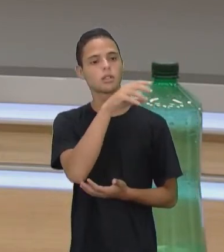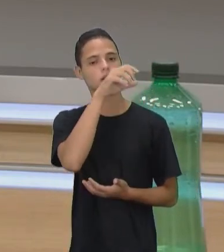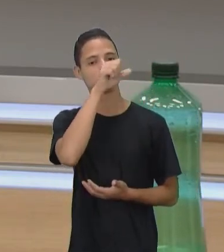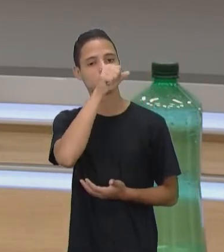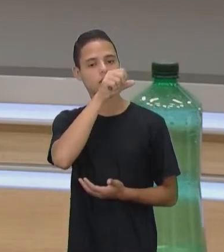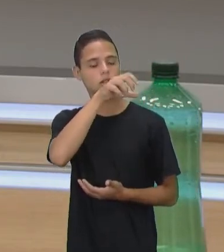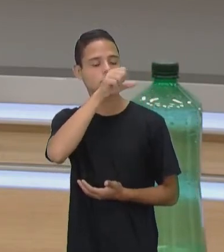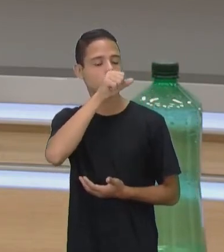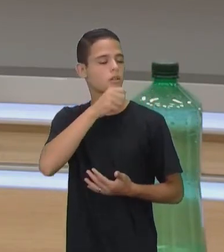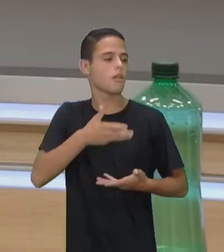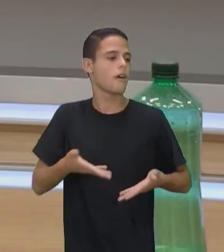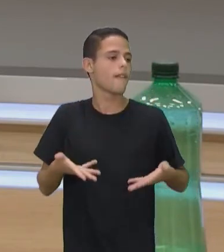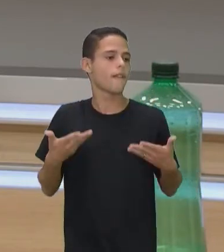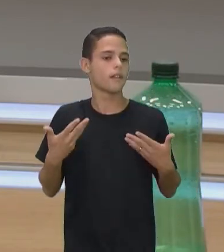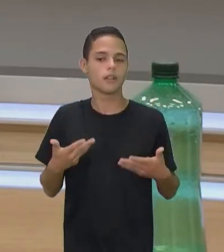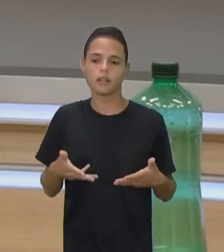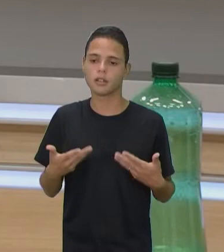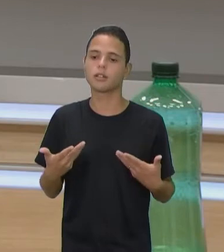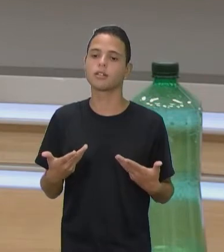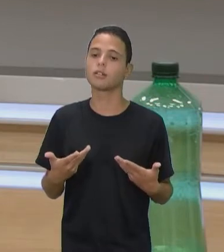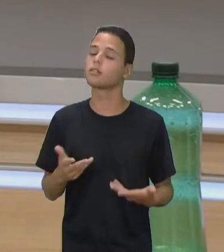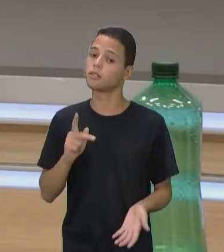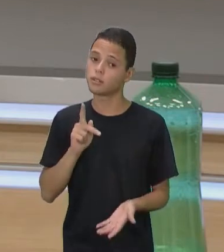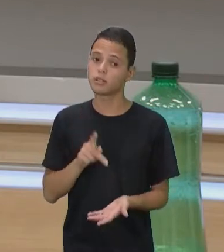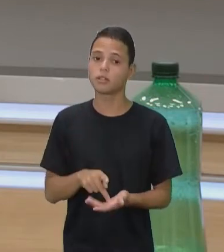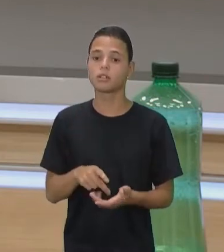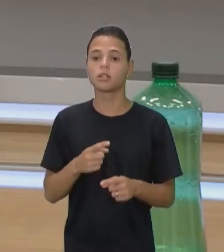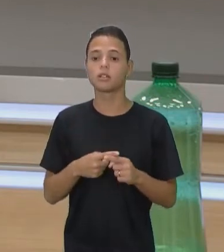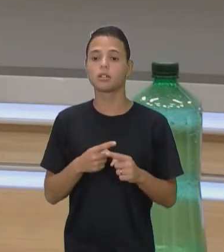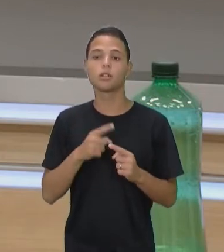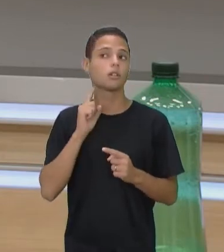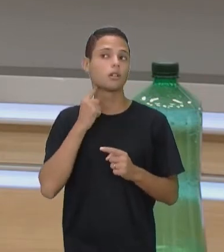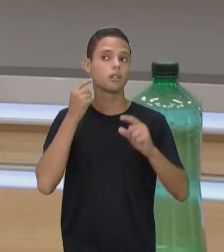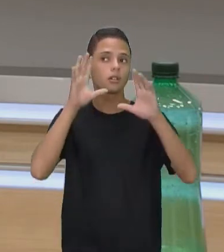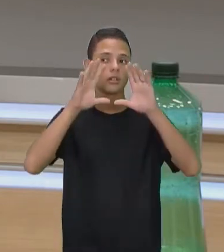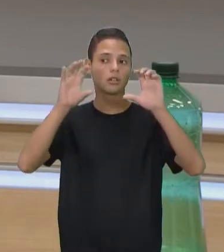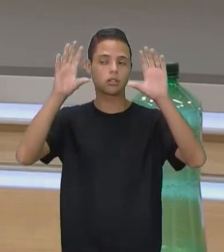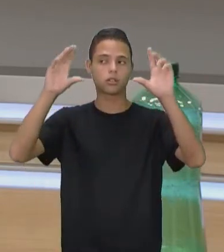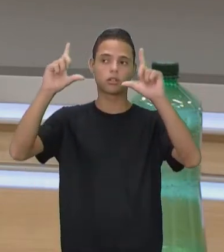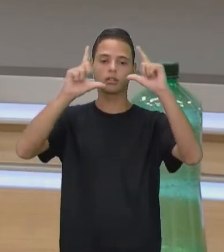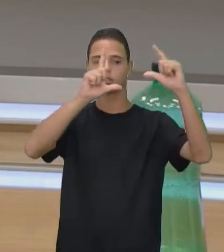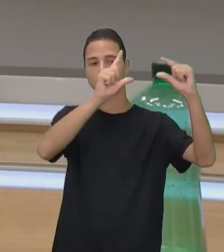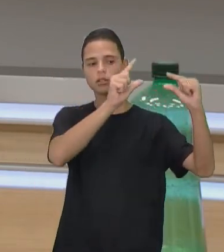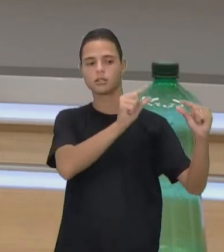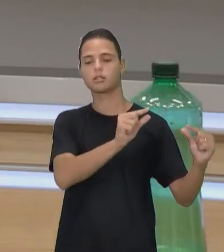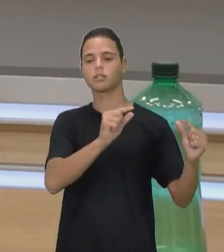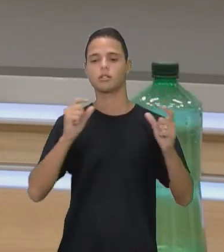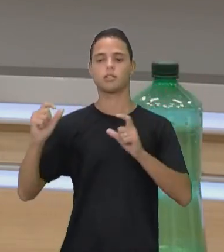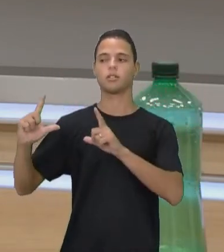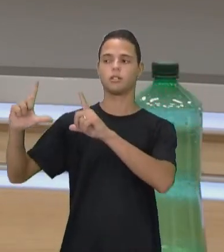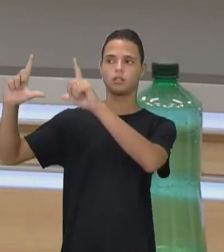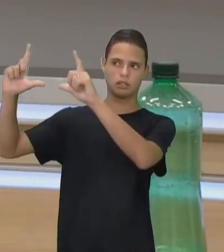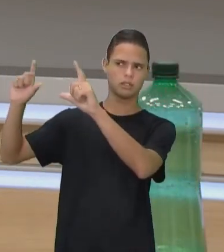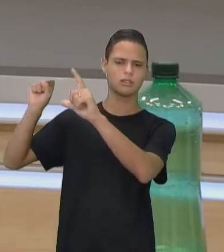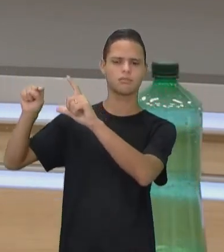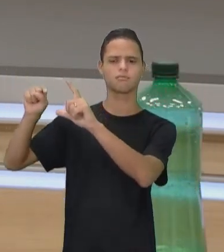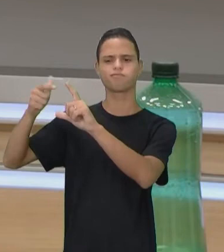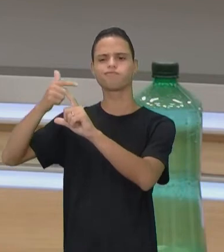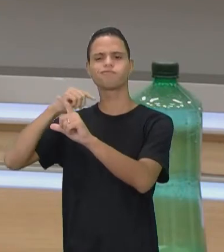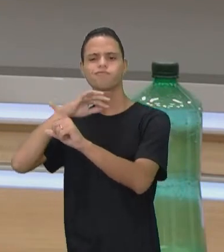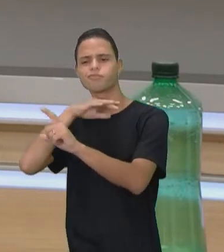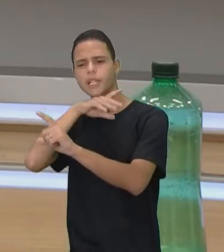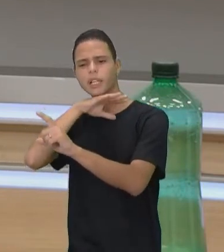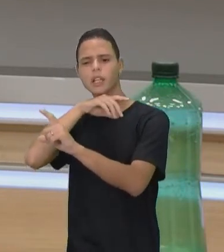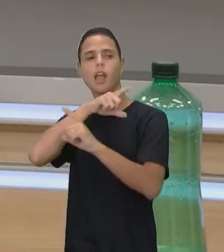é mais fresco, e não parece. Porque tem menos poluição, e ao mesmo tempo que tem menos poluição, ou seja, esses gases que podem estar